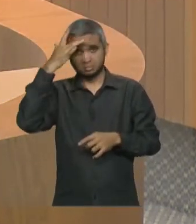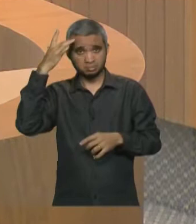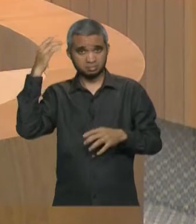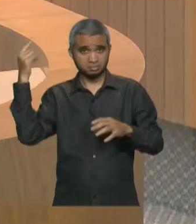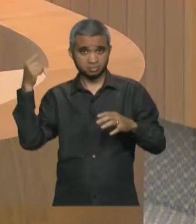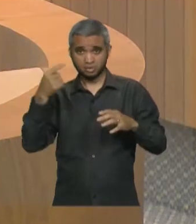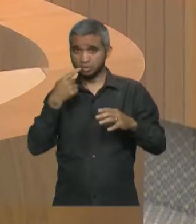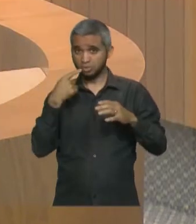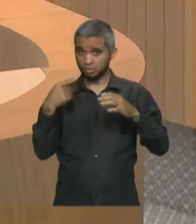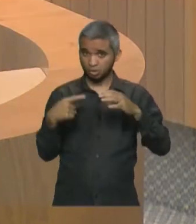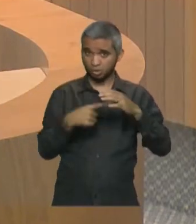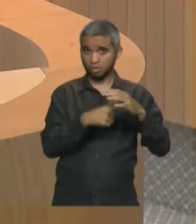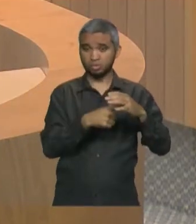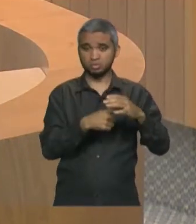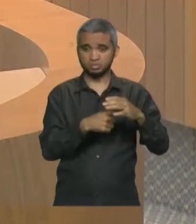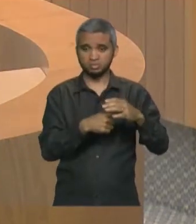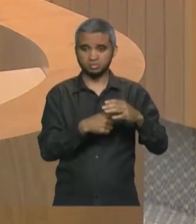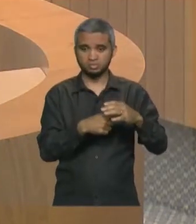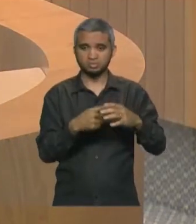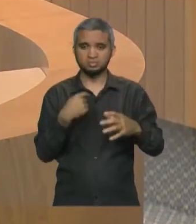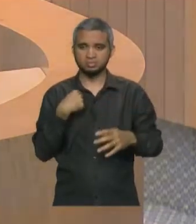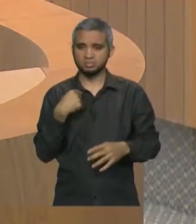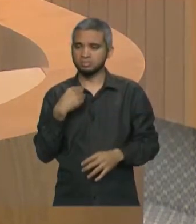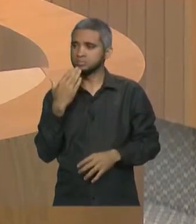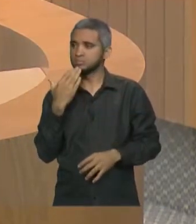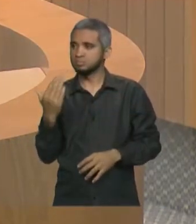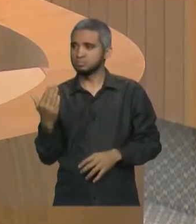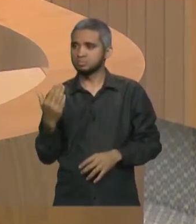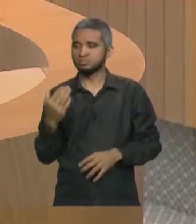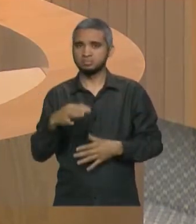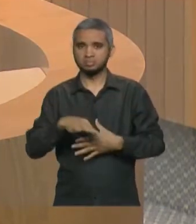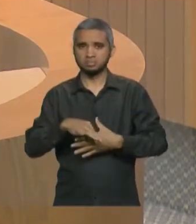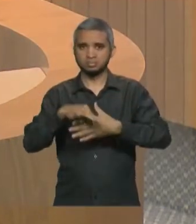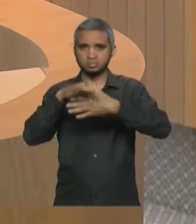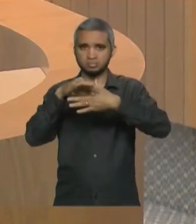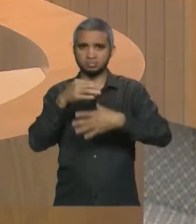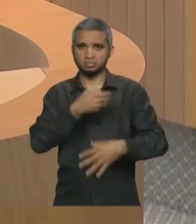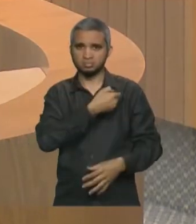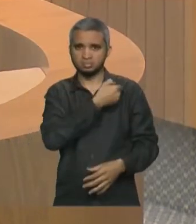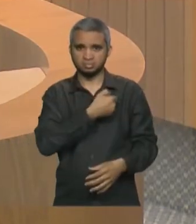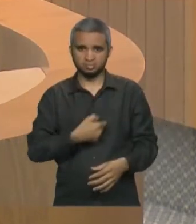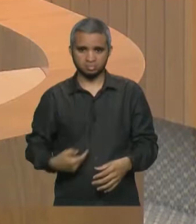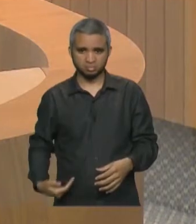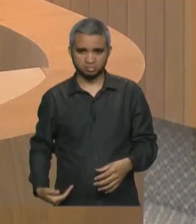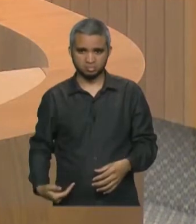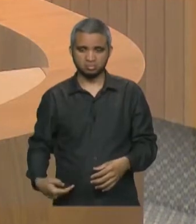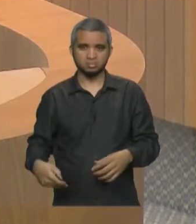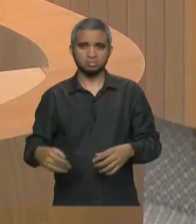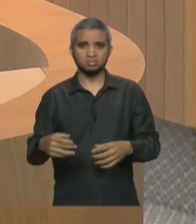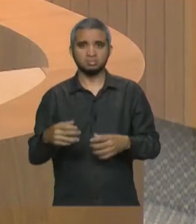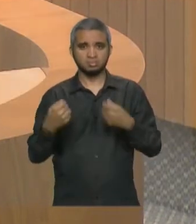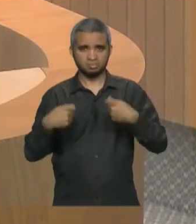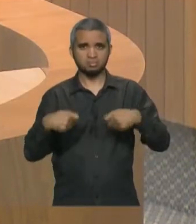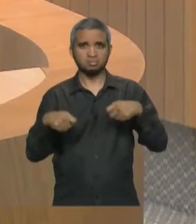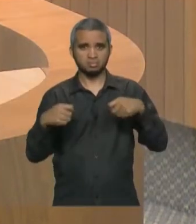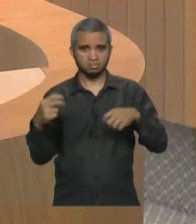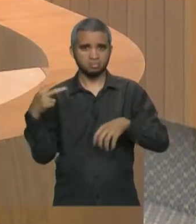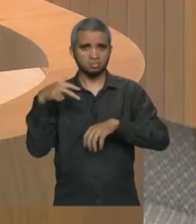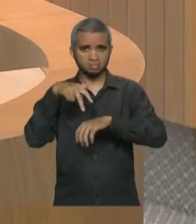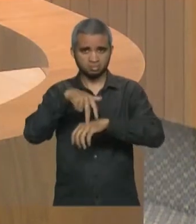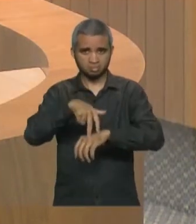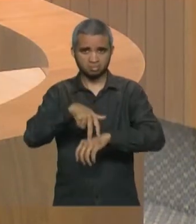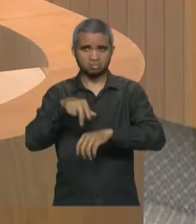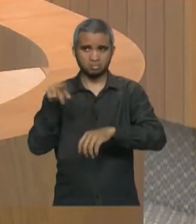e eu queria que o líder do governo, deputado César Pires, já pudesse se pronunciar diante dessa grave